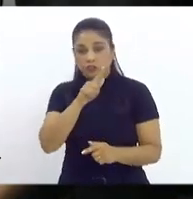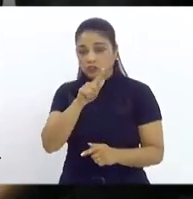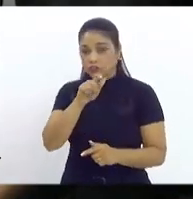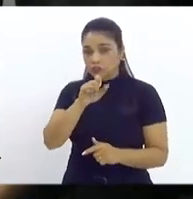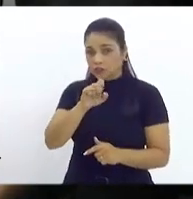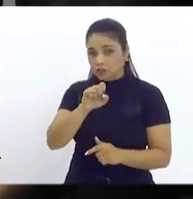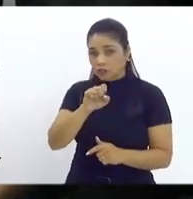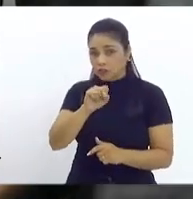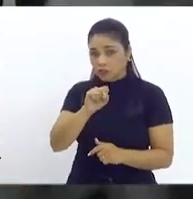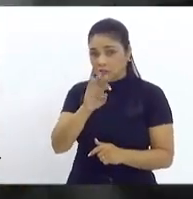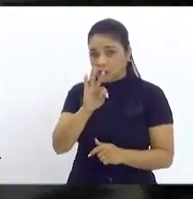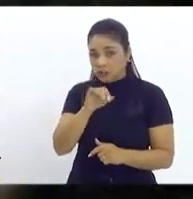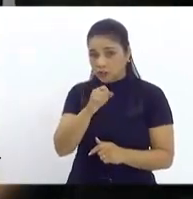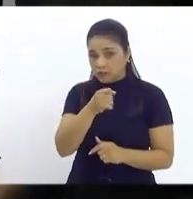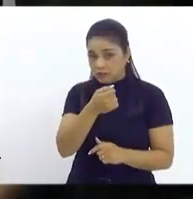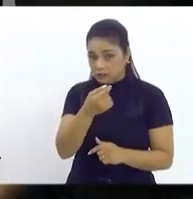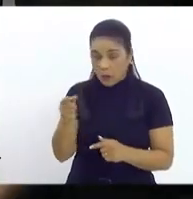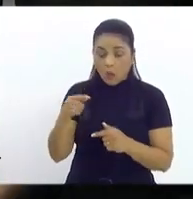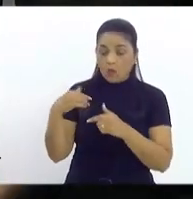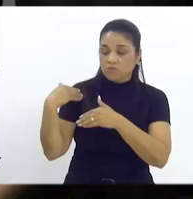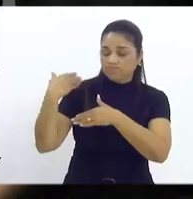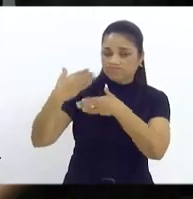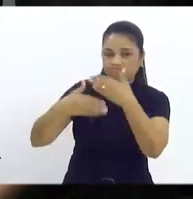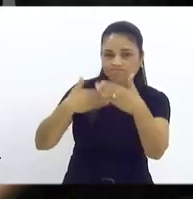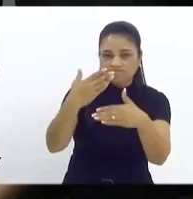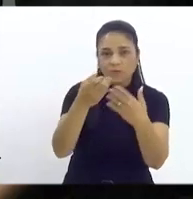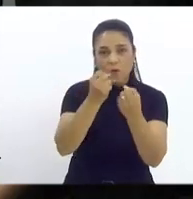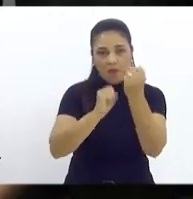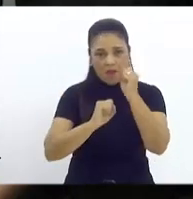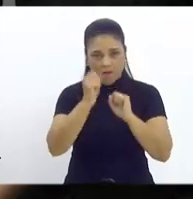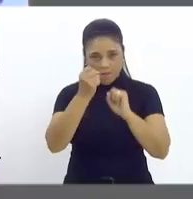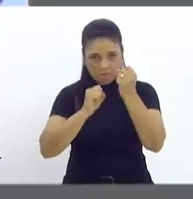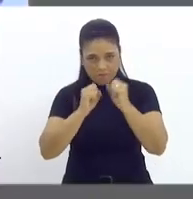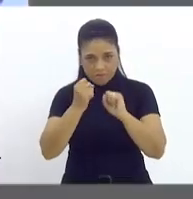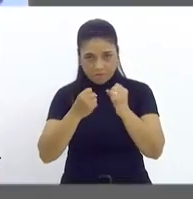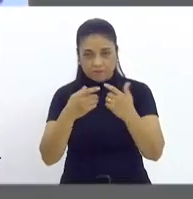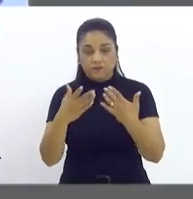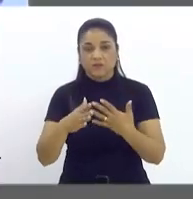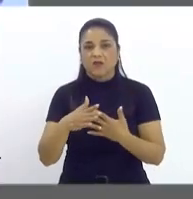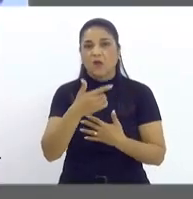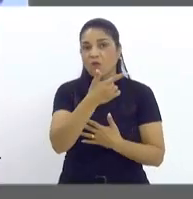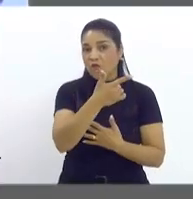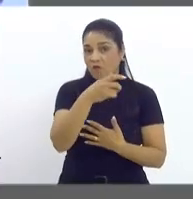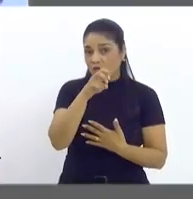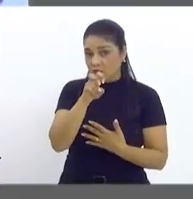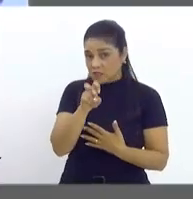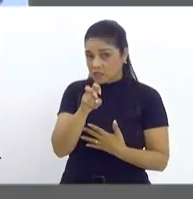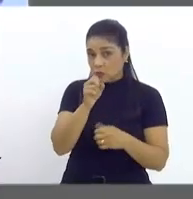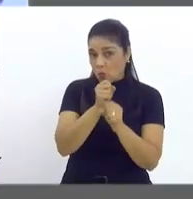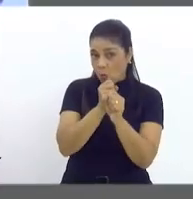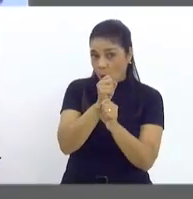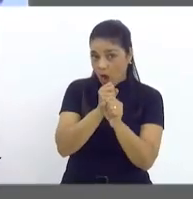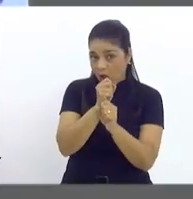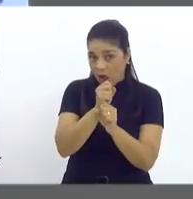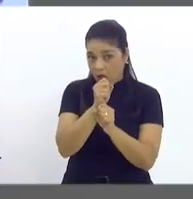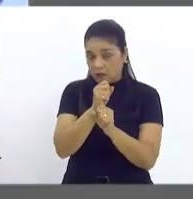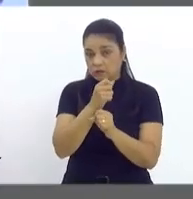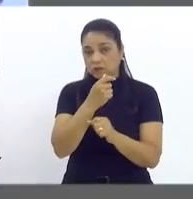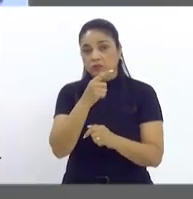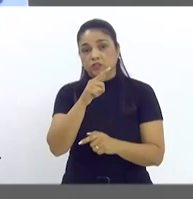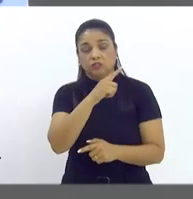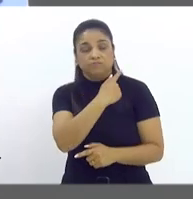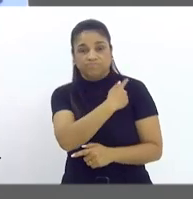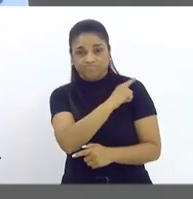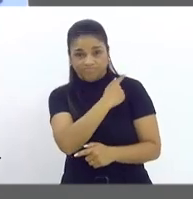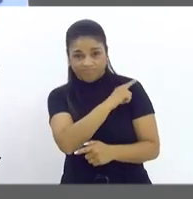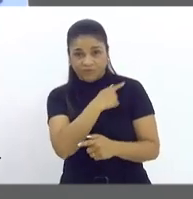a evolução da companhia. Como eu coloquei, em 25 anos de gestão, foram mais de